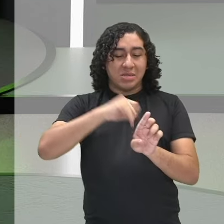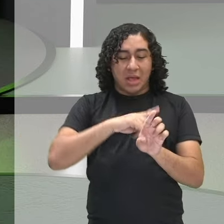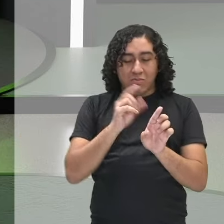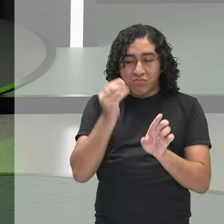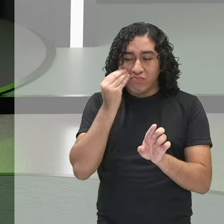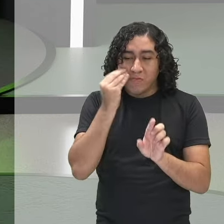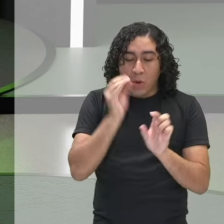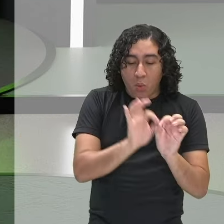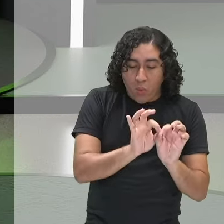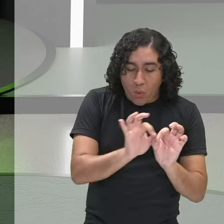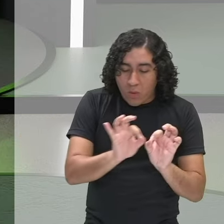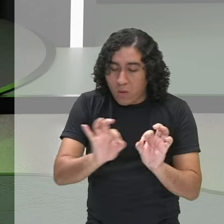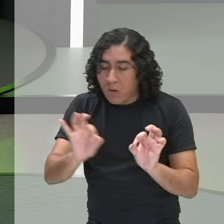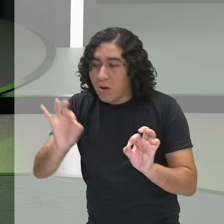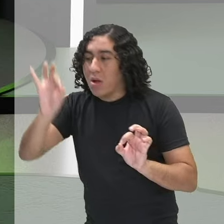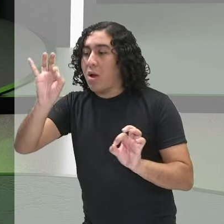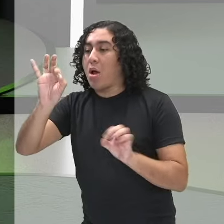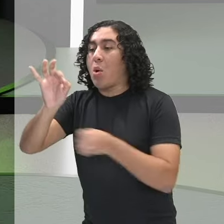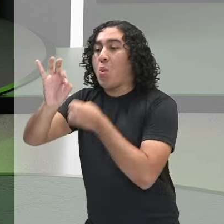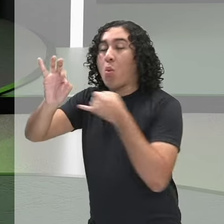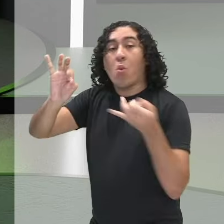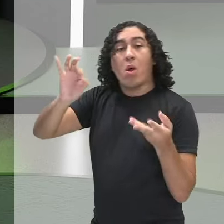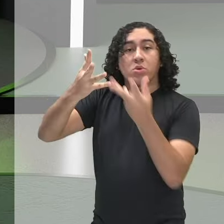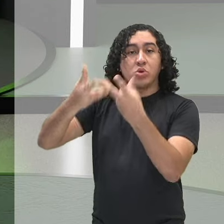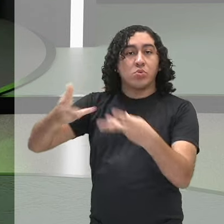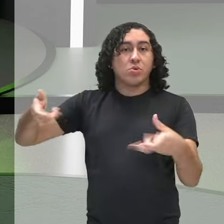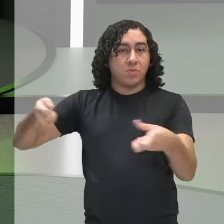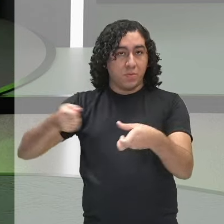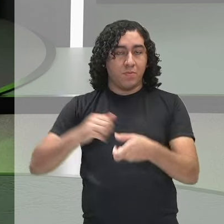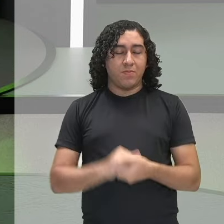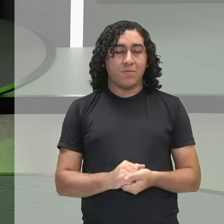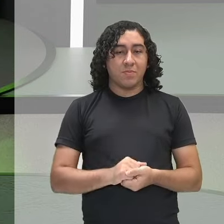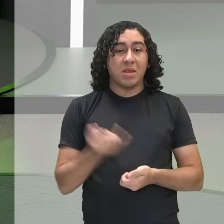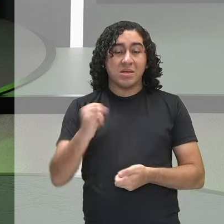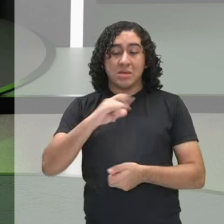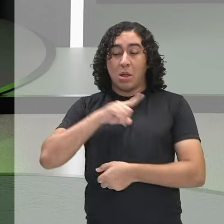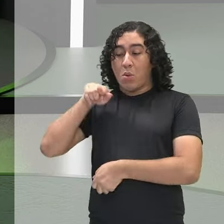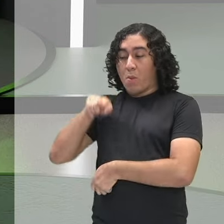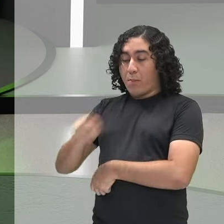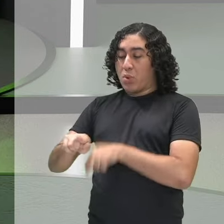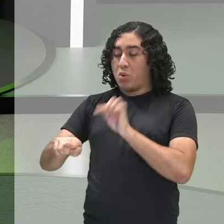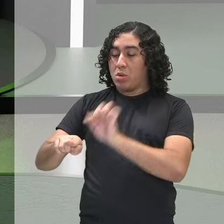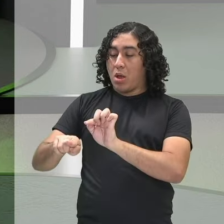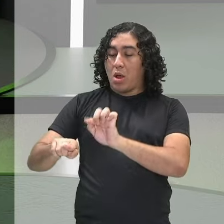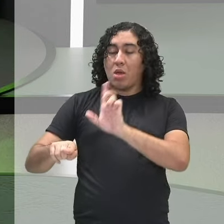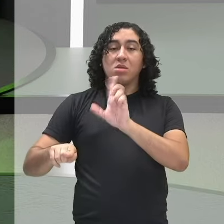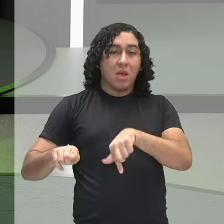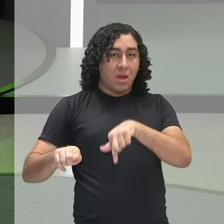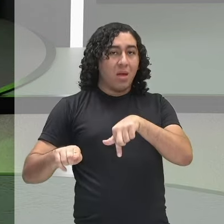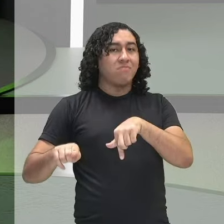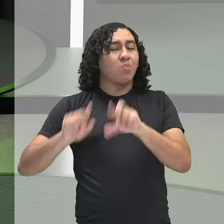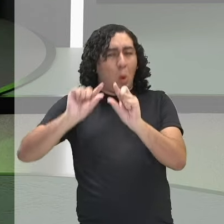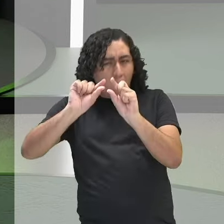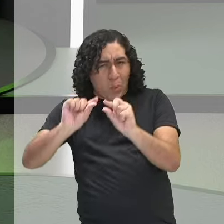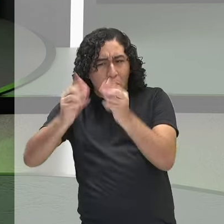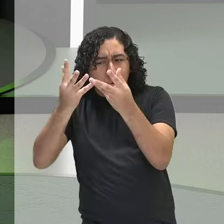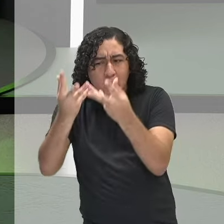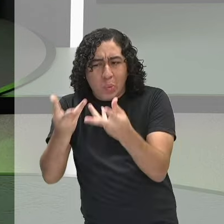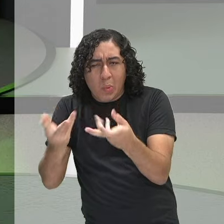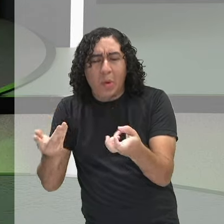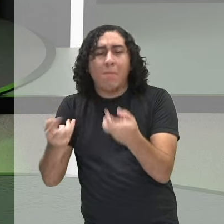aqui, você tem o quanto dissolve. Então, se eu tenho um ponto ali embaixo, significa que dissolveu pouco. Eu coloquei pouco, eu